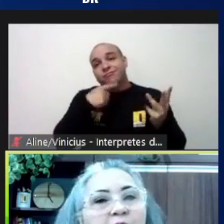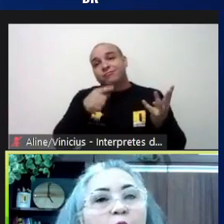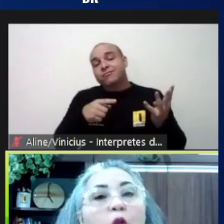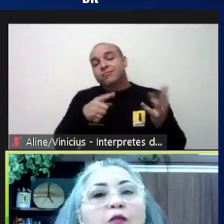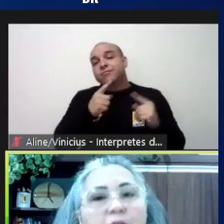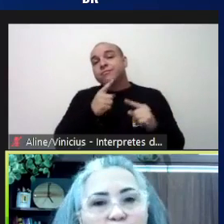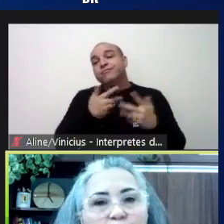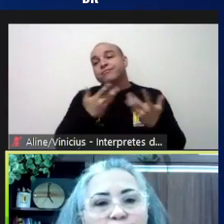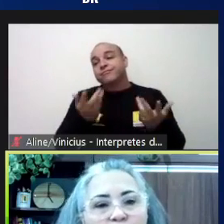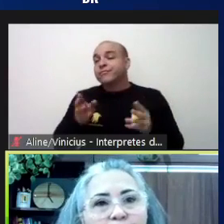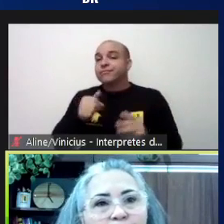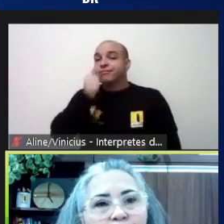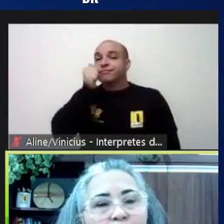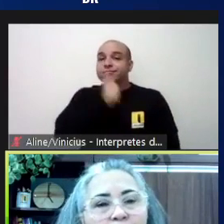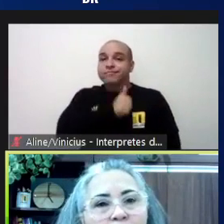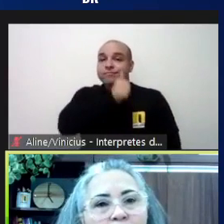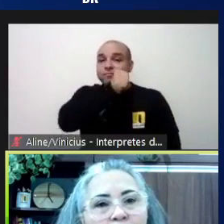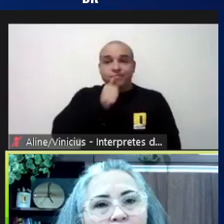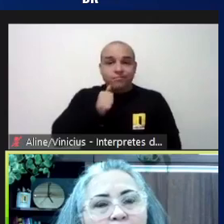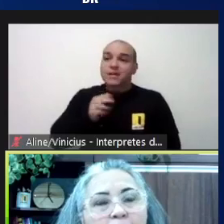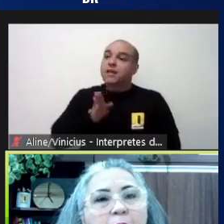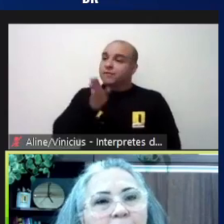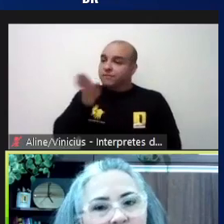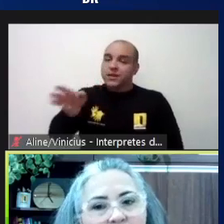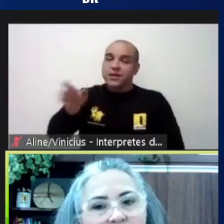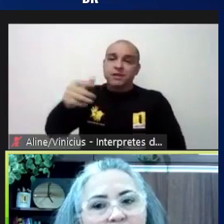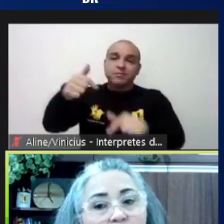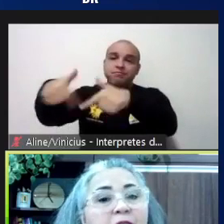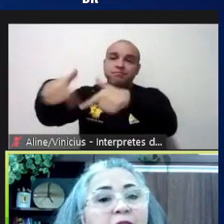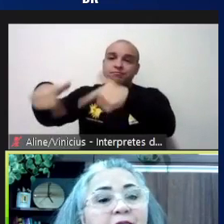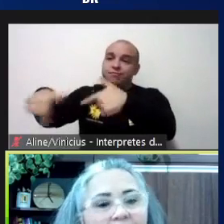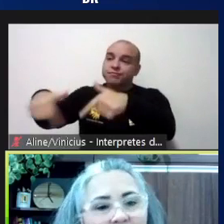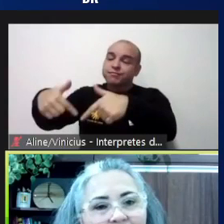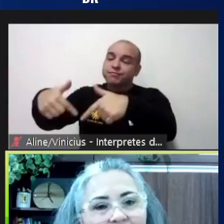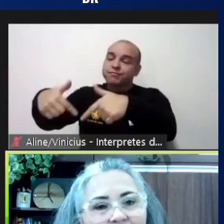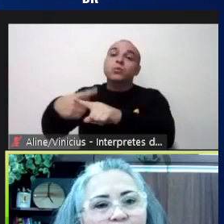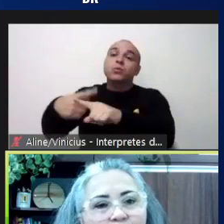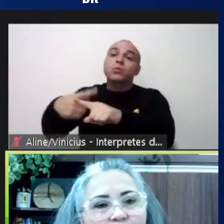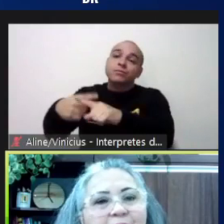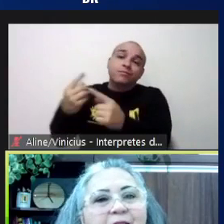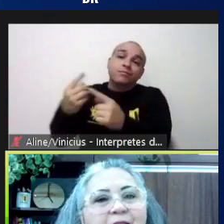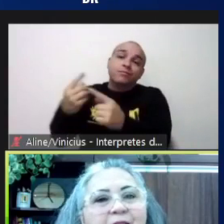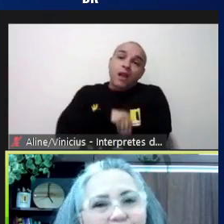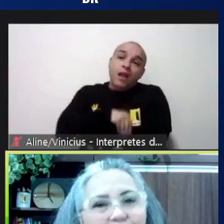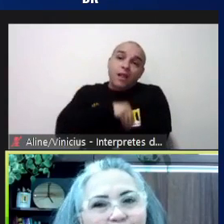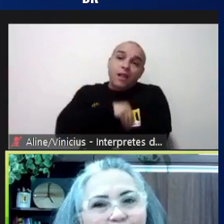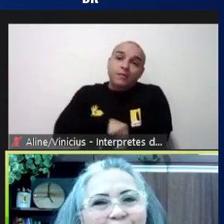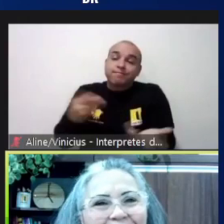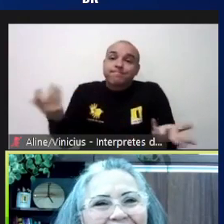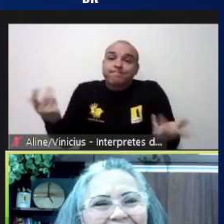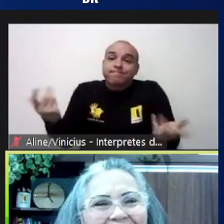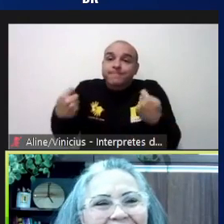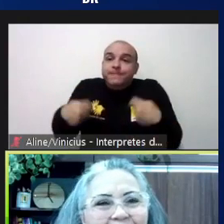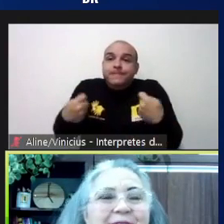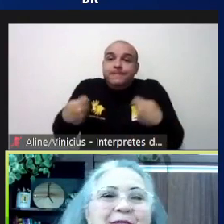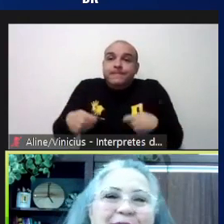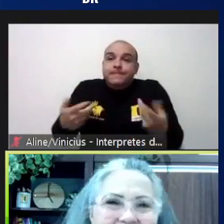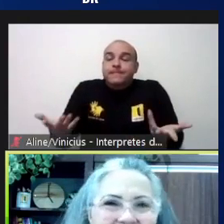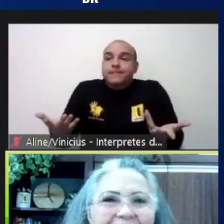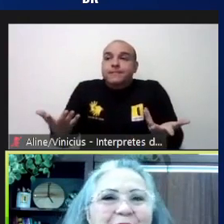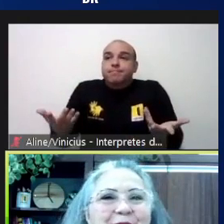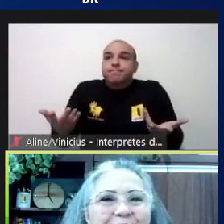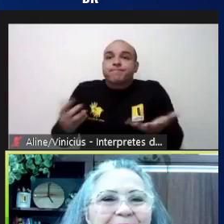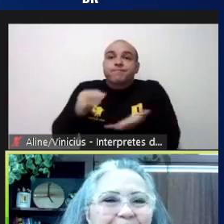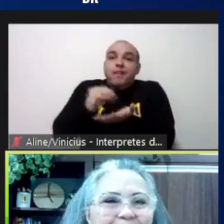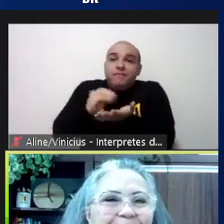usarmos da ouvirtude para poder conhecer quais são esses sonhos, quais são esses